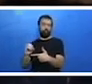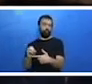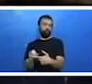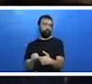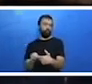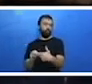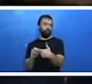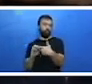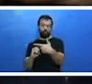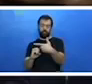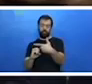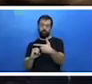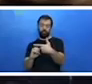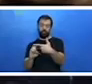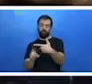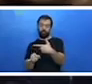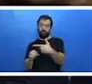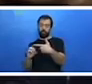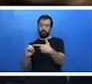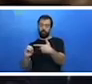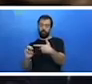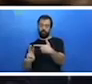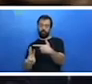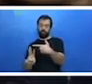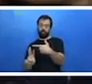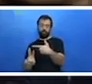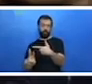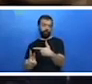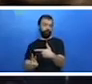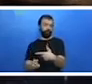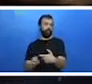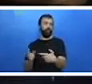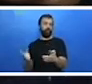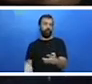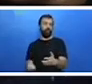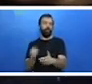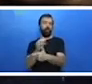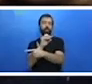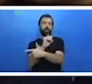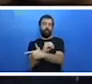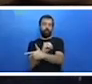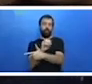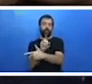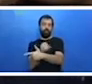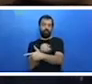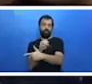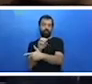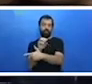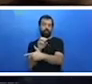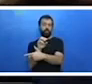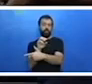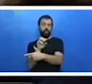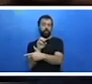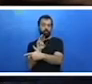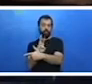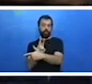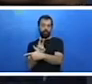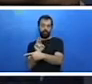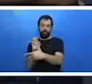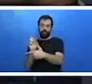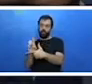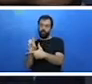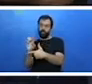Esse número eu vou tornar a dividi-lo por 10, vou voltar 2 casinhas. Eu